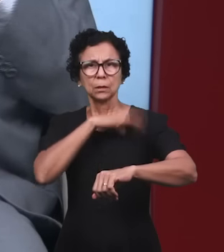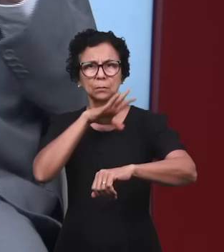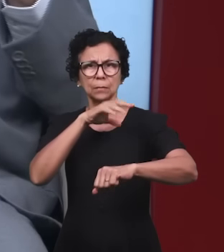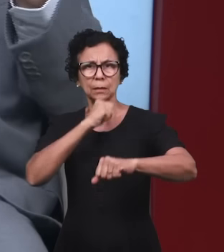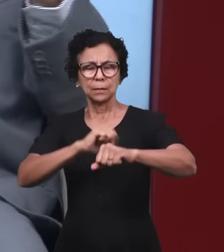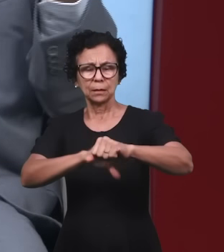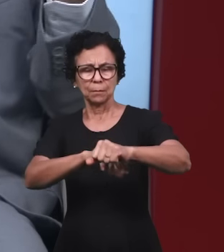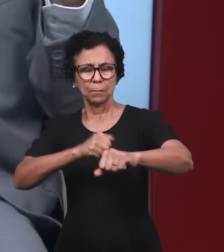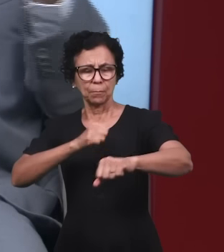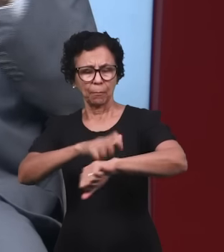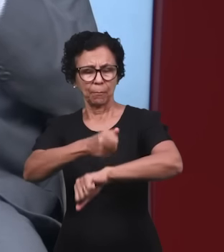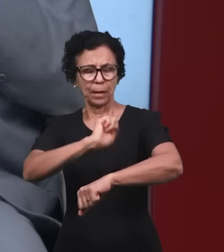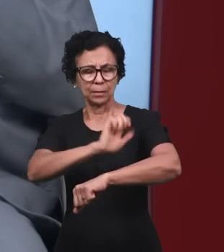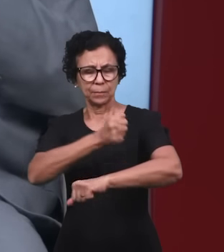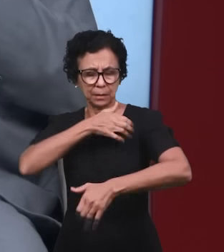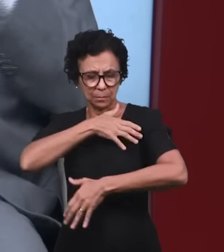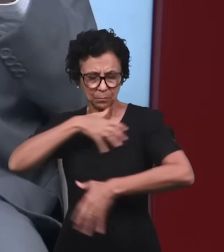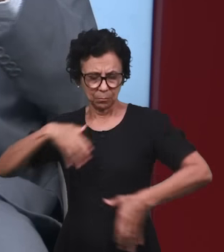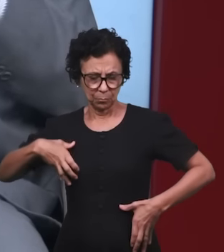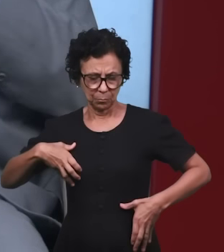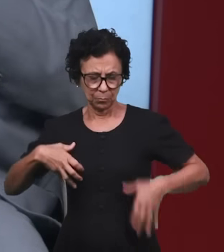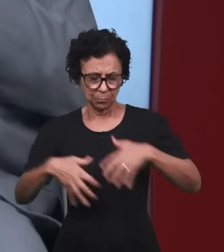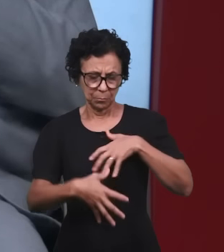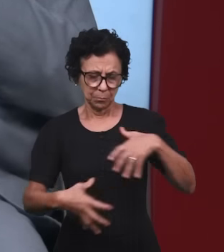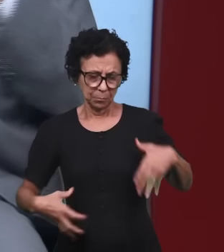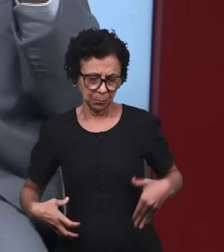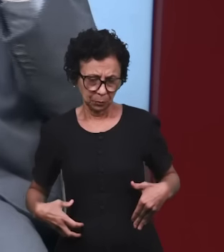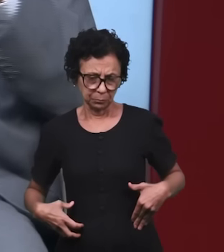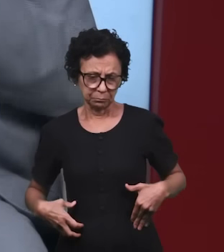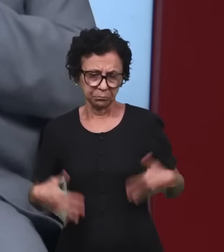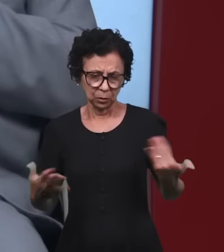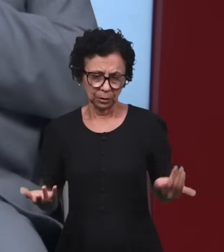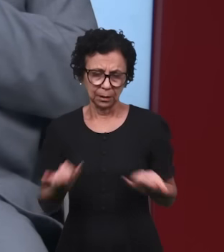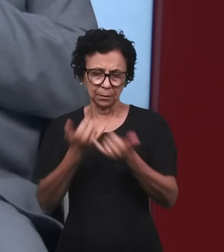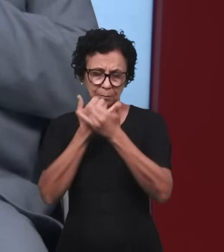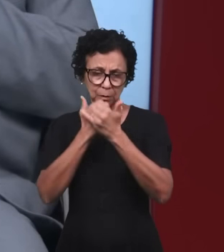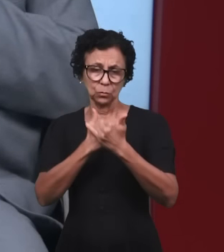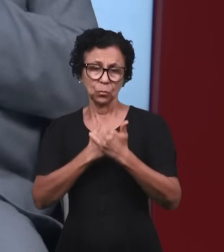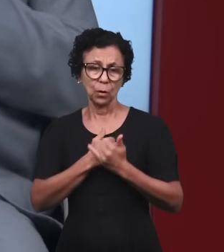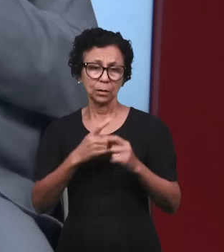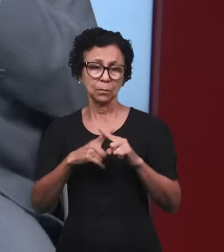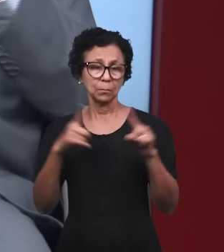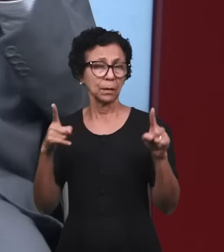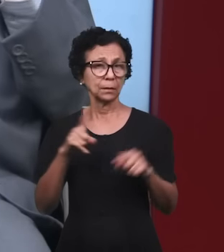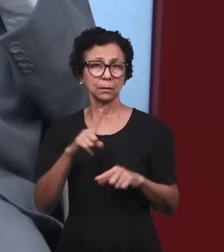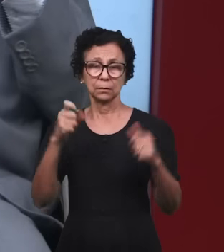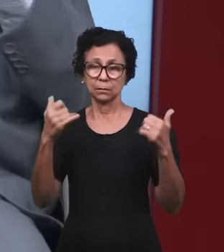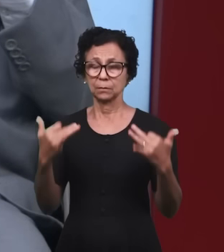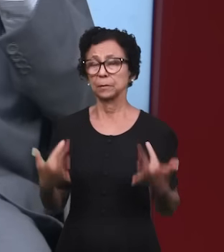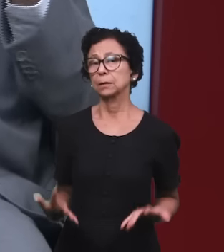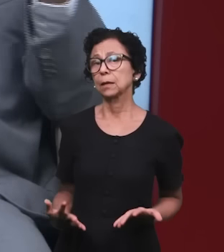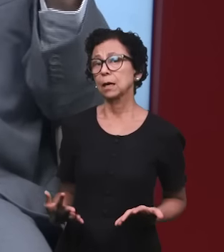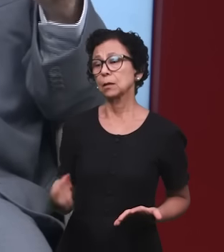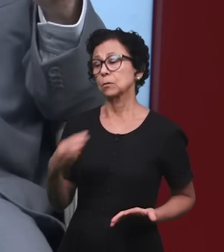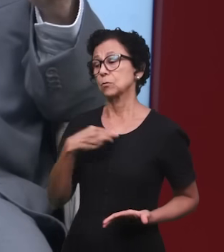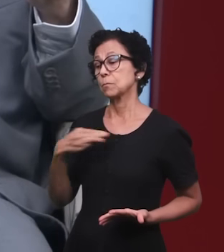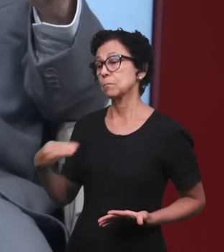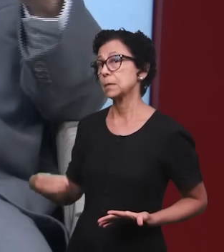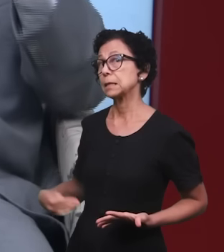remidos, mas não lhes foi revelado nem explicado a respeito do Messias, que seria identificado por